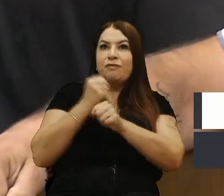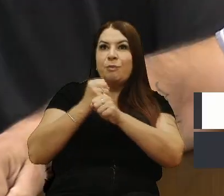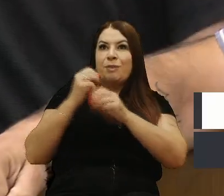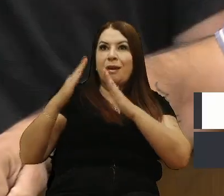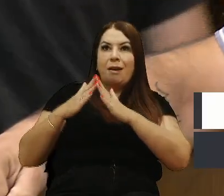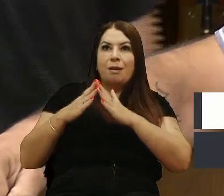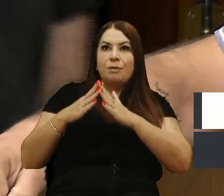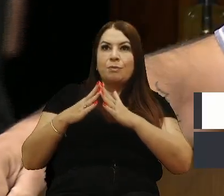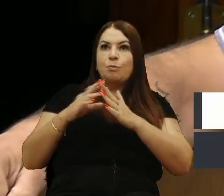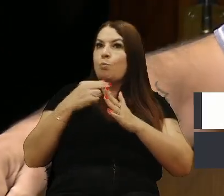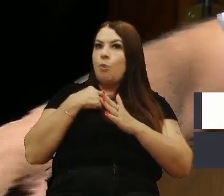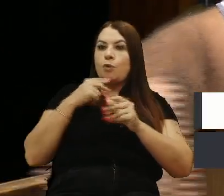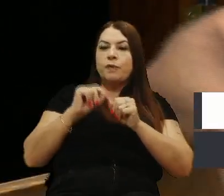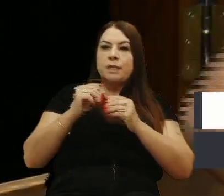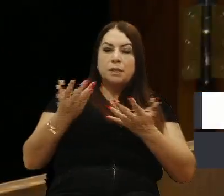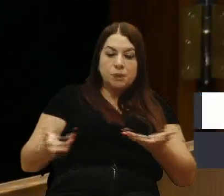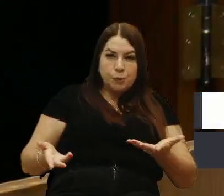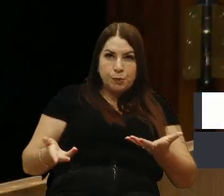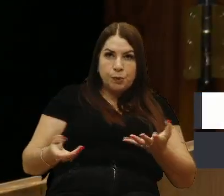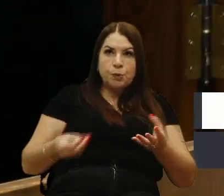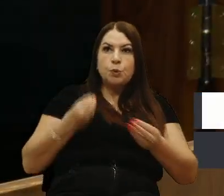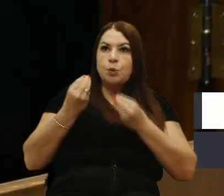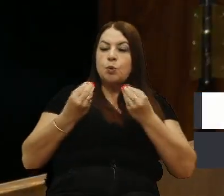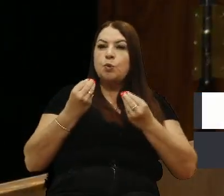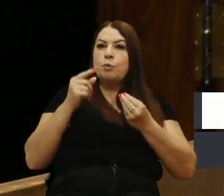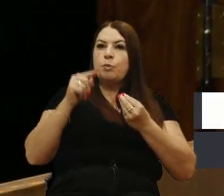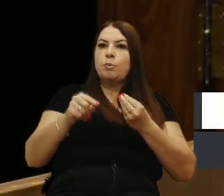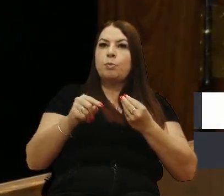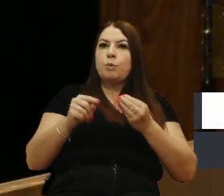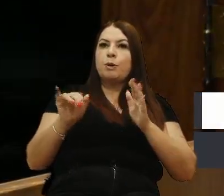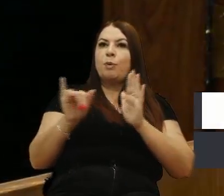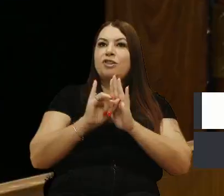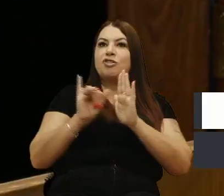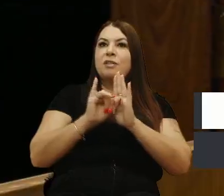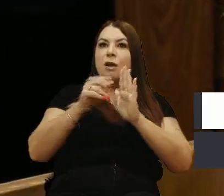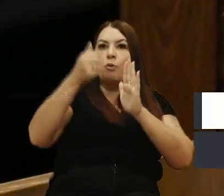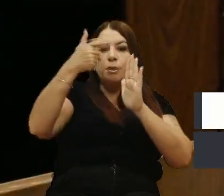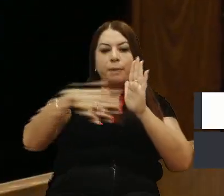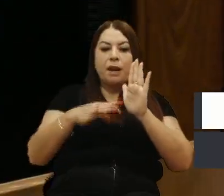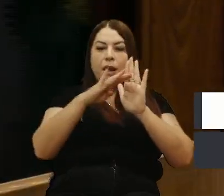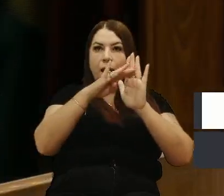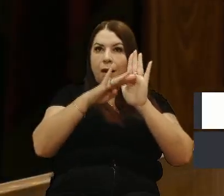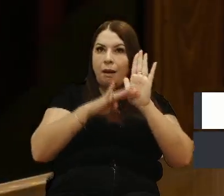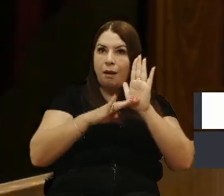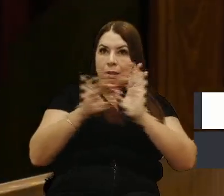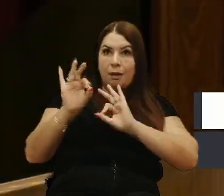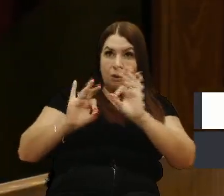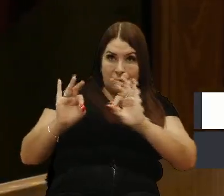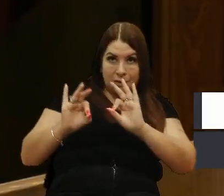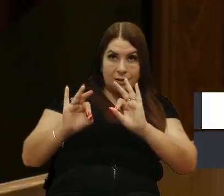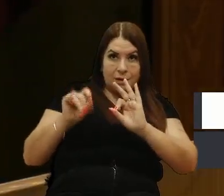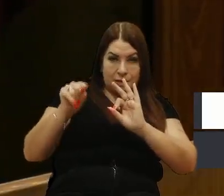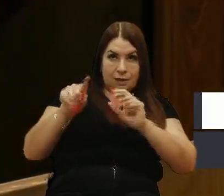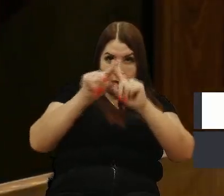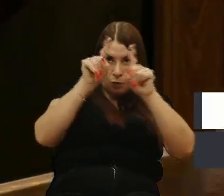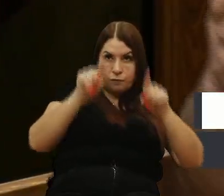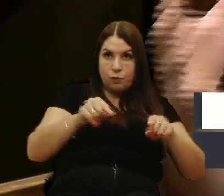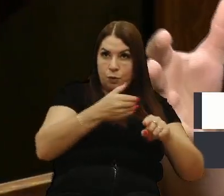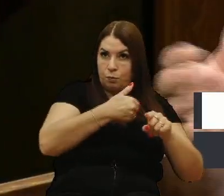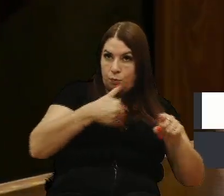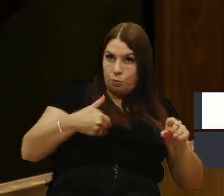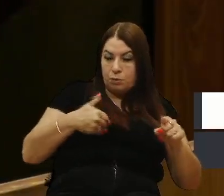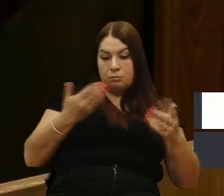isso. E como é que eu coloco no edital? Como é que eu expresso? Quem elabora o edital, que é um servidor